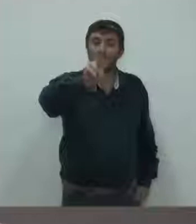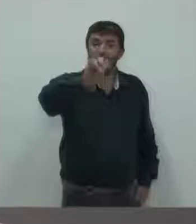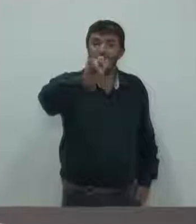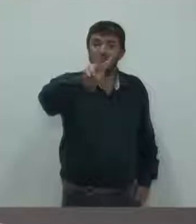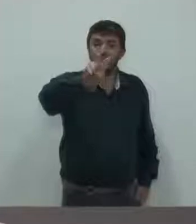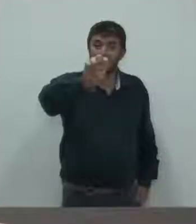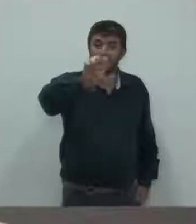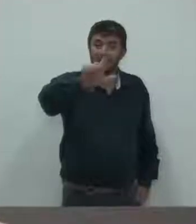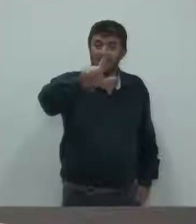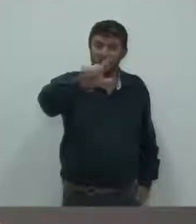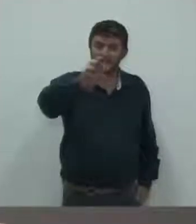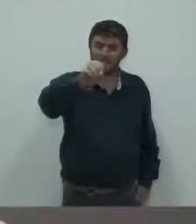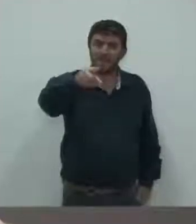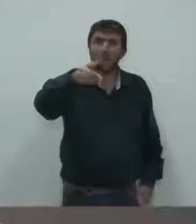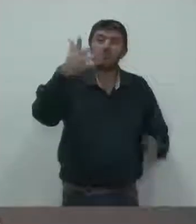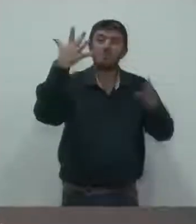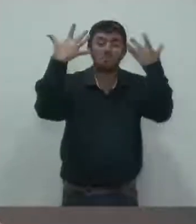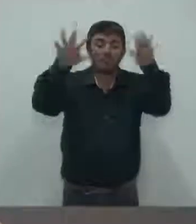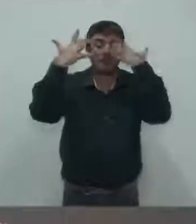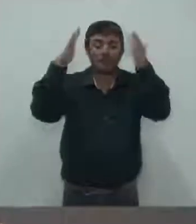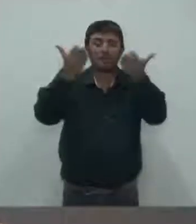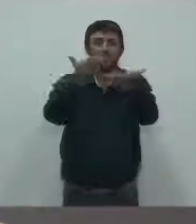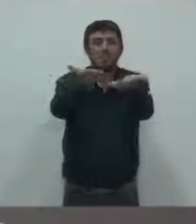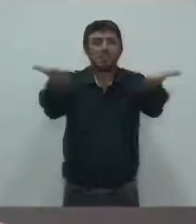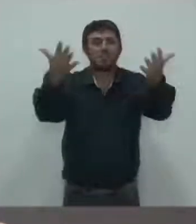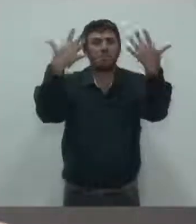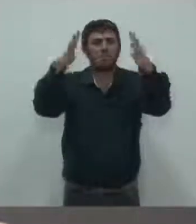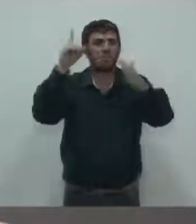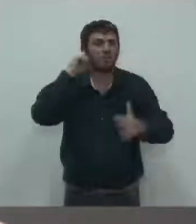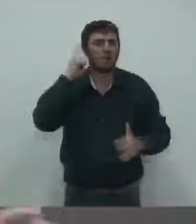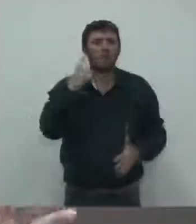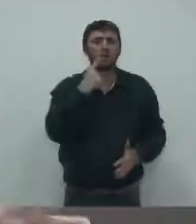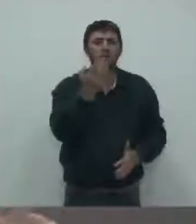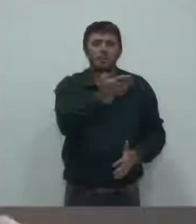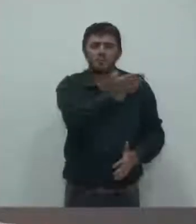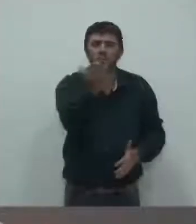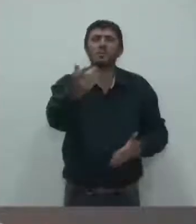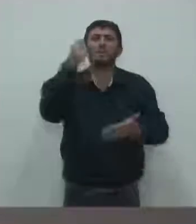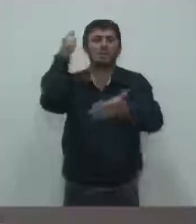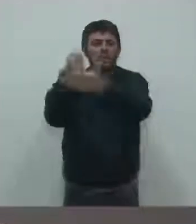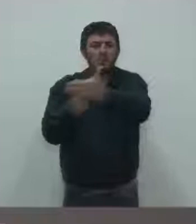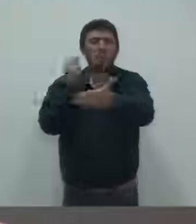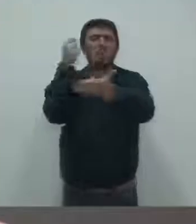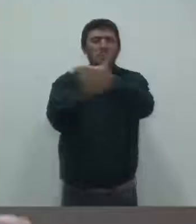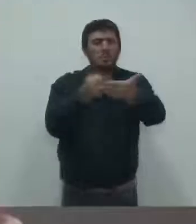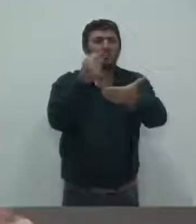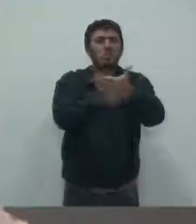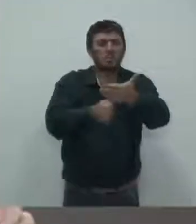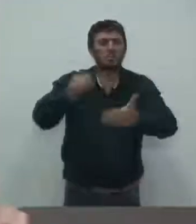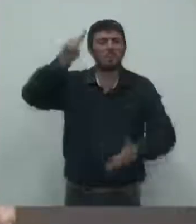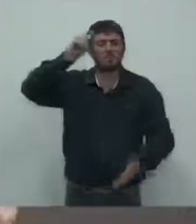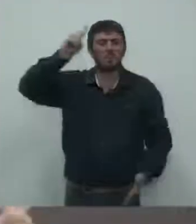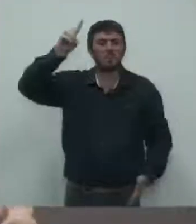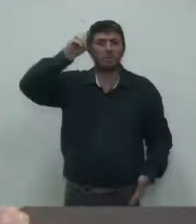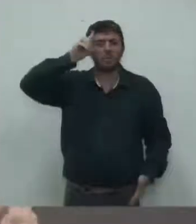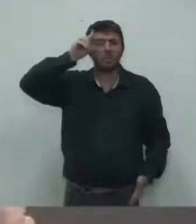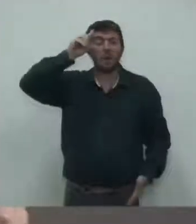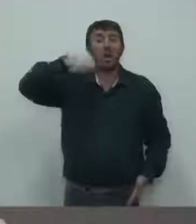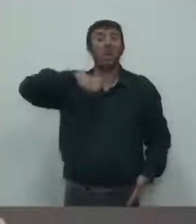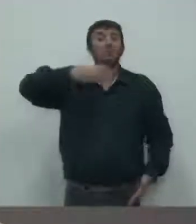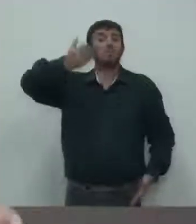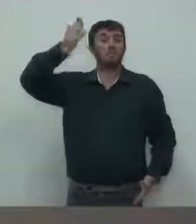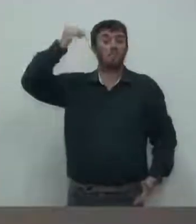pessoas. A luta, ela é diária, não é? Eu estava aqui pegando as minhas anotações, eu lembrei que em